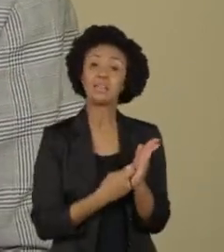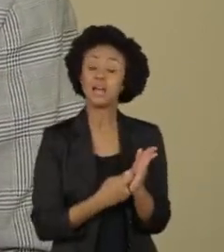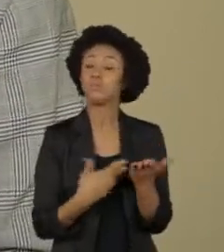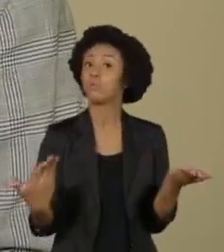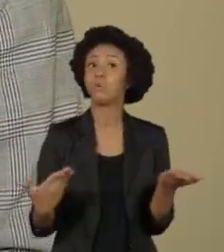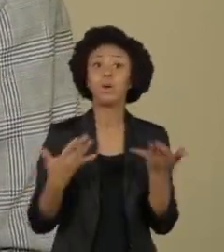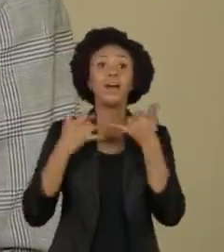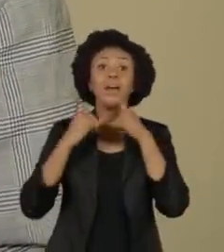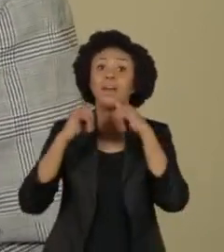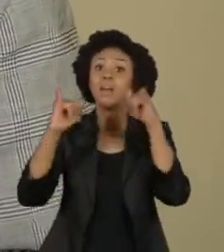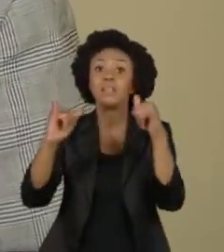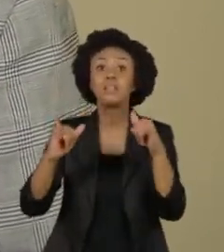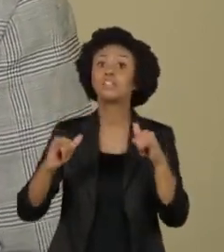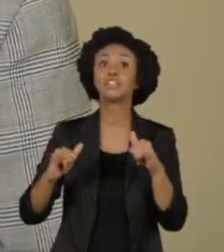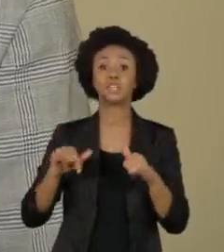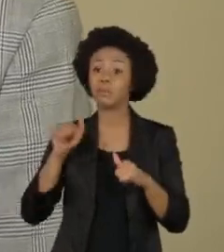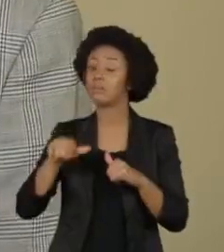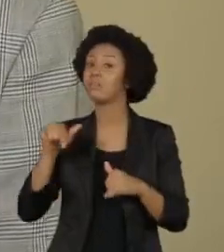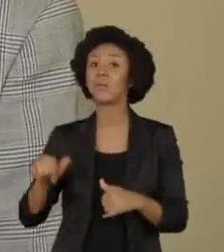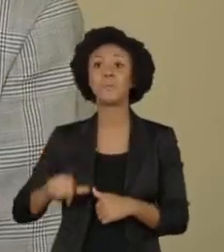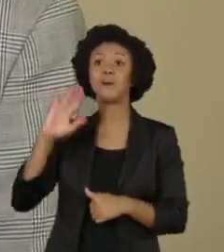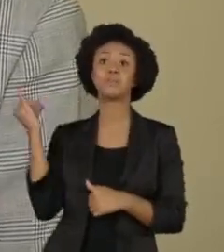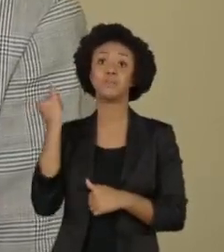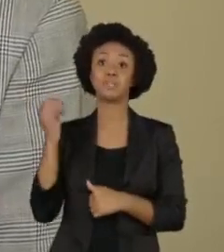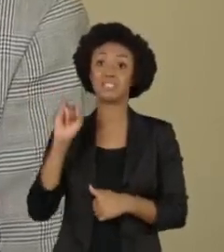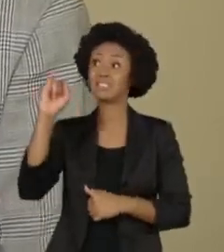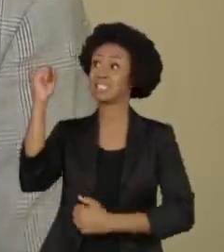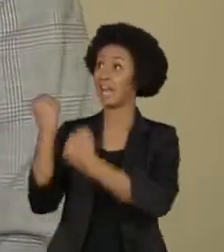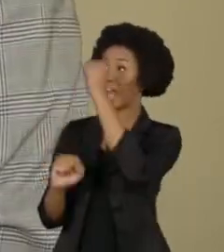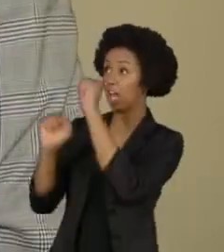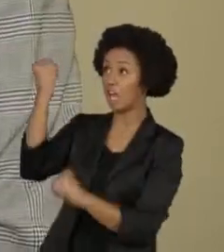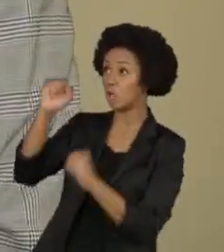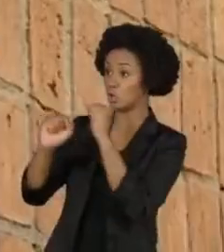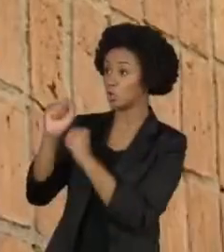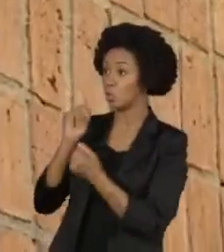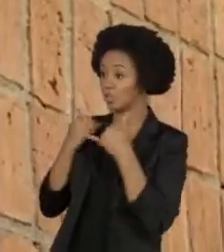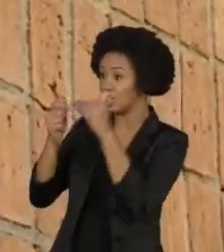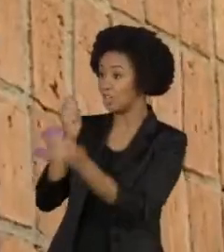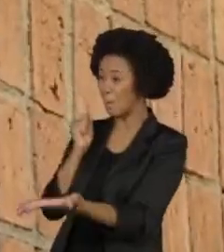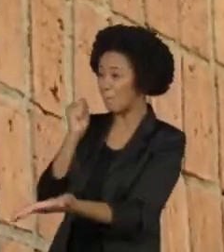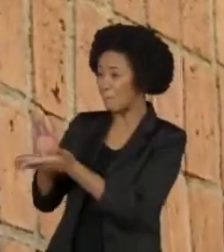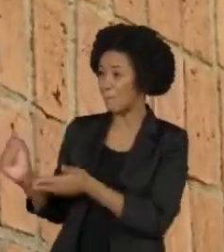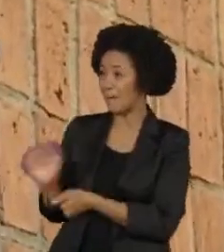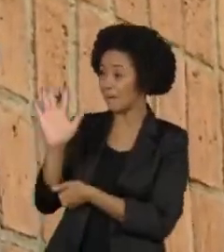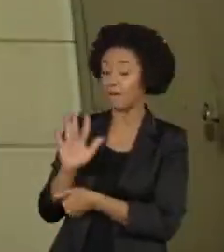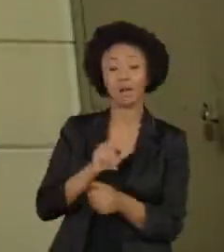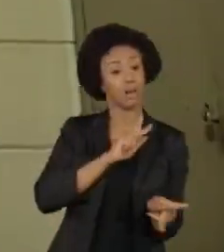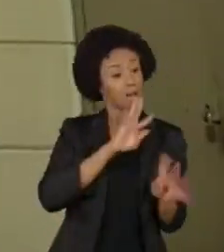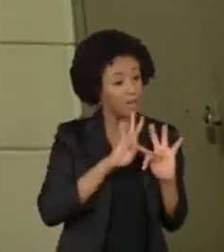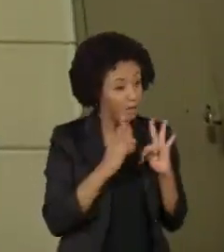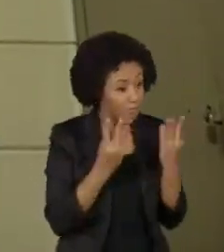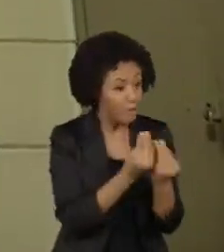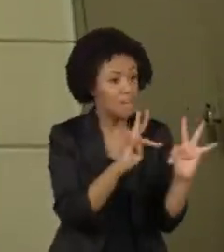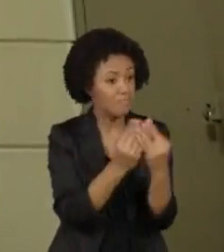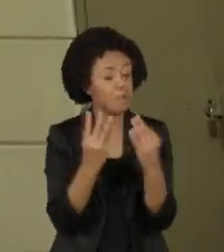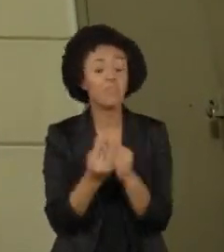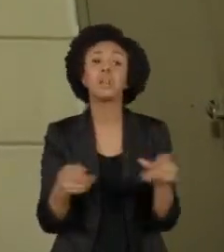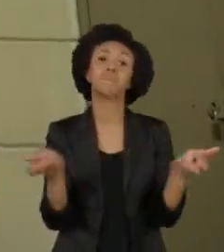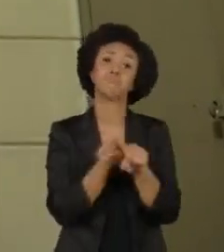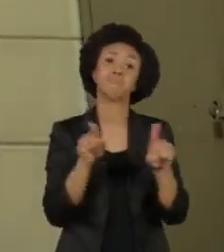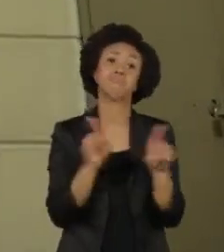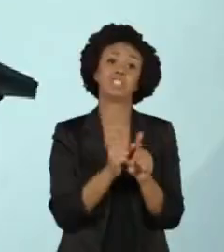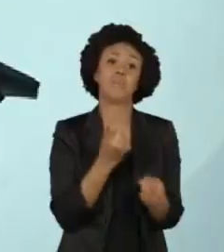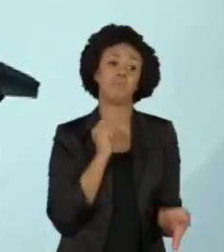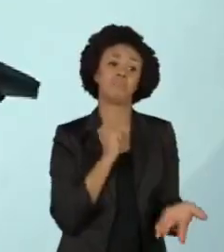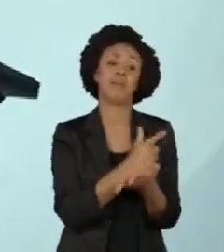componente importante dos preços. Quando a energia chega cara para a indústria, as famílias pagam mais caro por tudo que elas compram. As